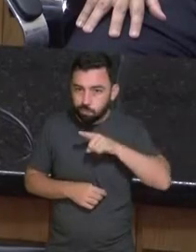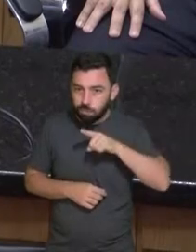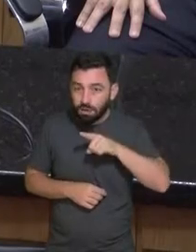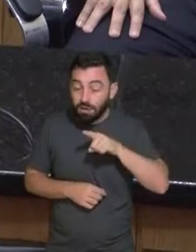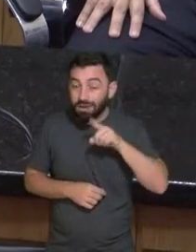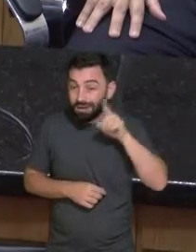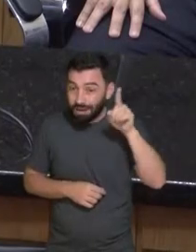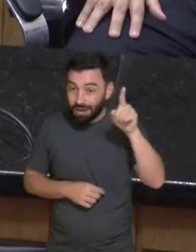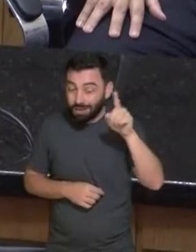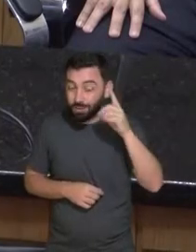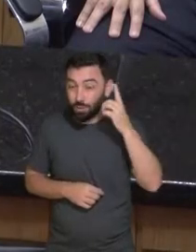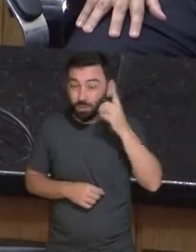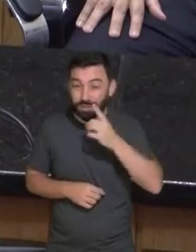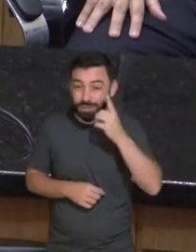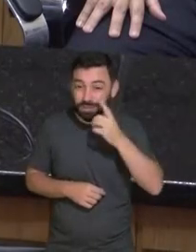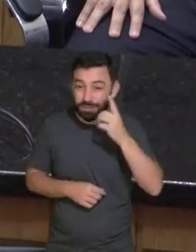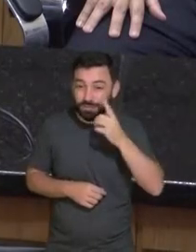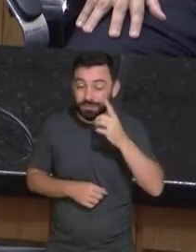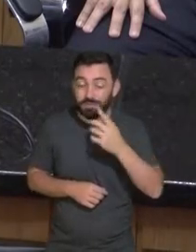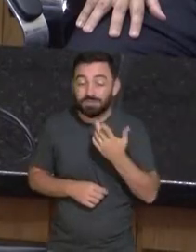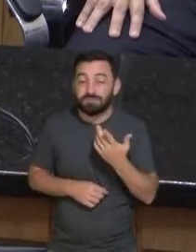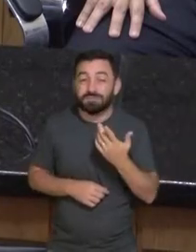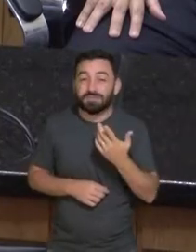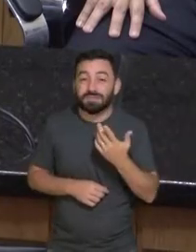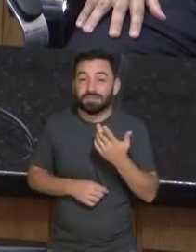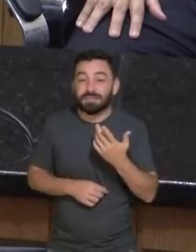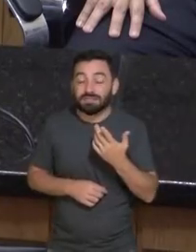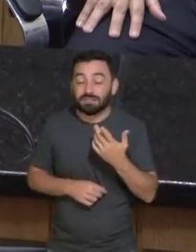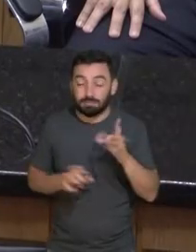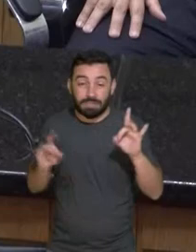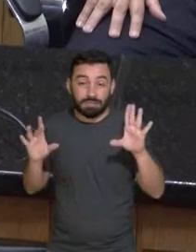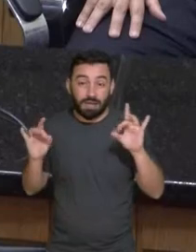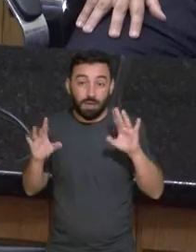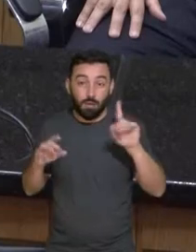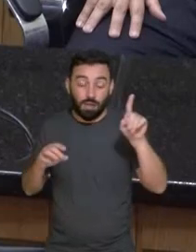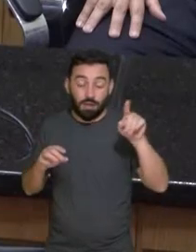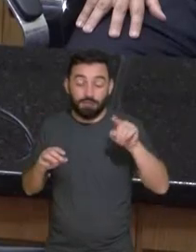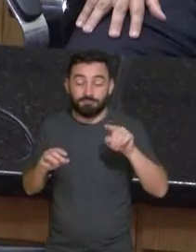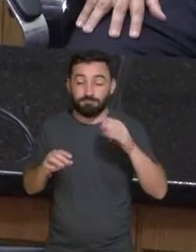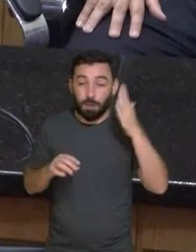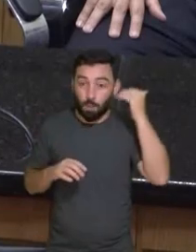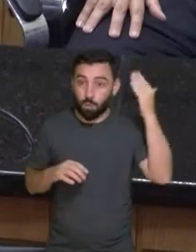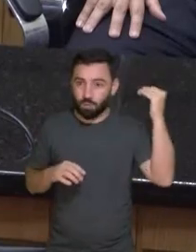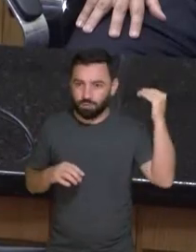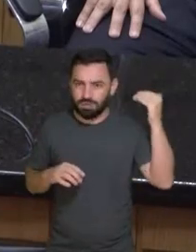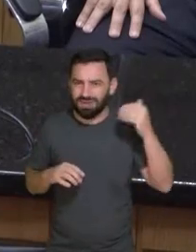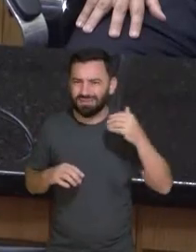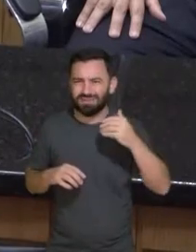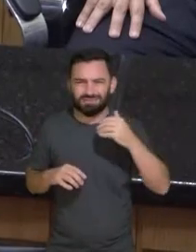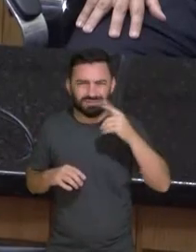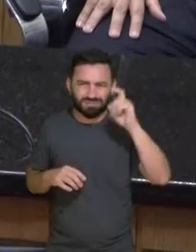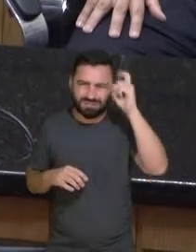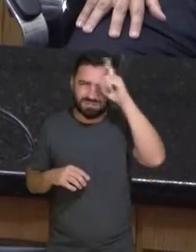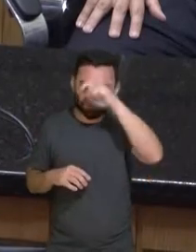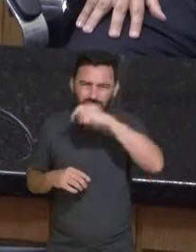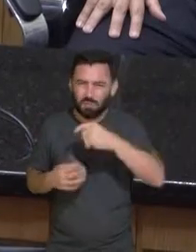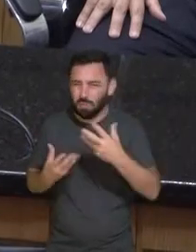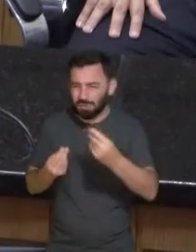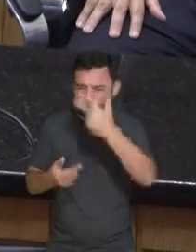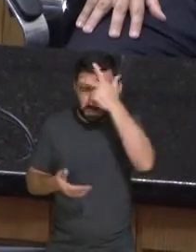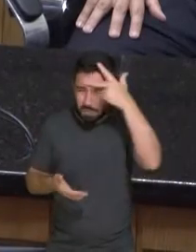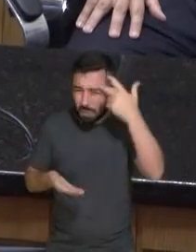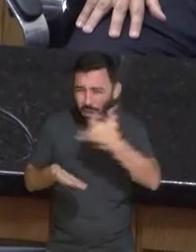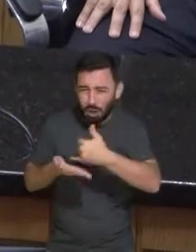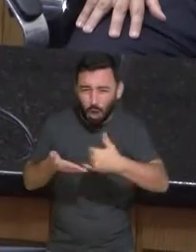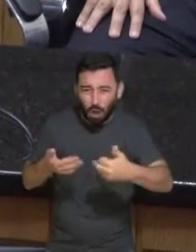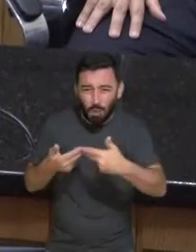domingo, lá na Calçada da Fama, no Dolby Theater, e é terrível de ver o que as drogas fazem com as pessoas, e às vezes